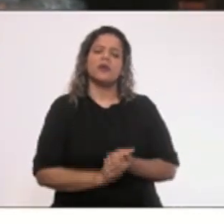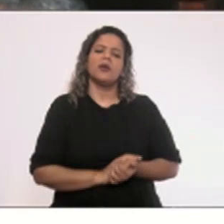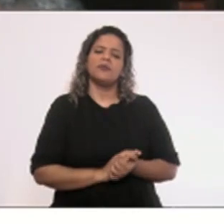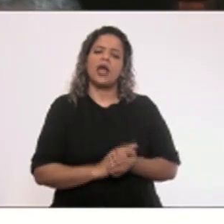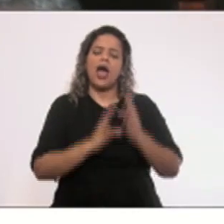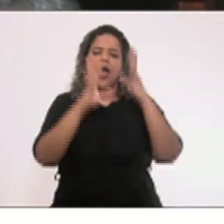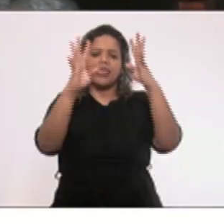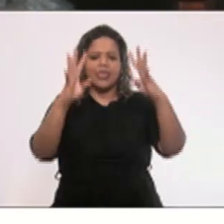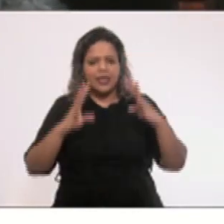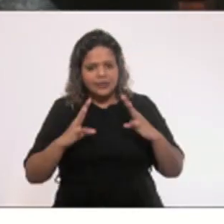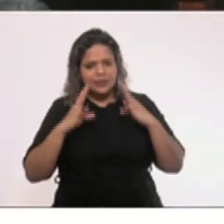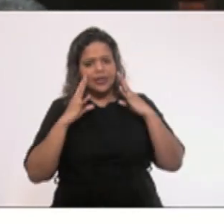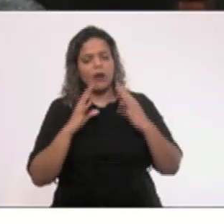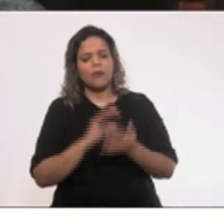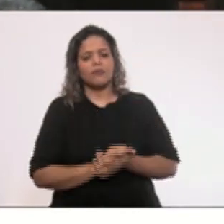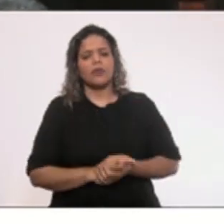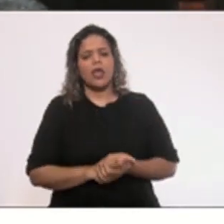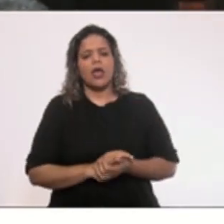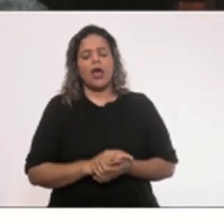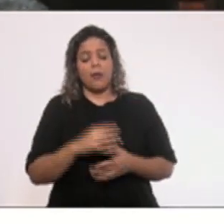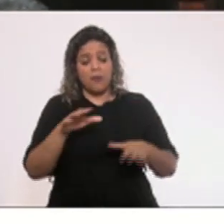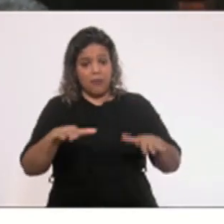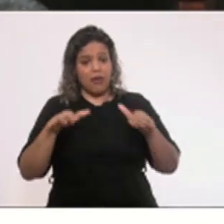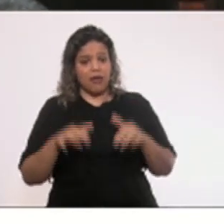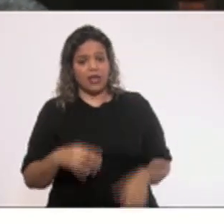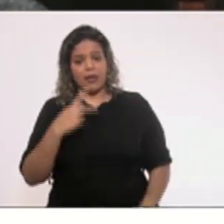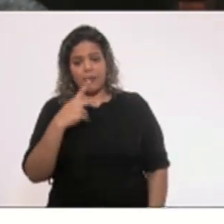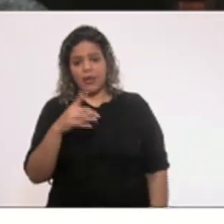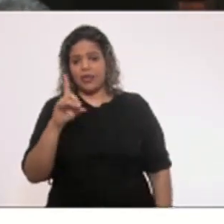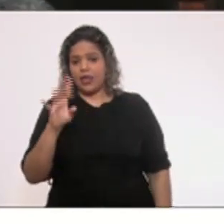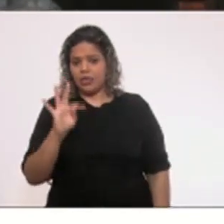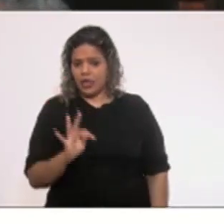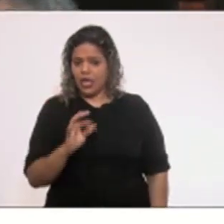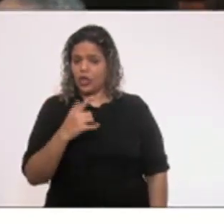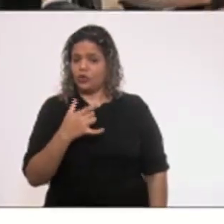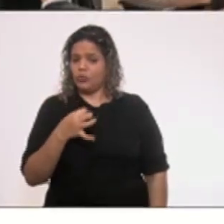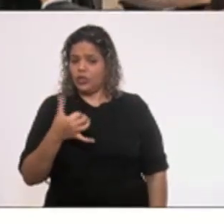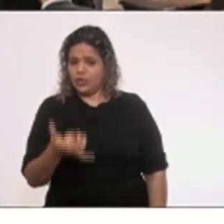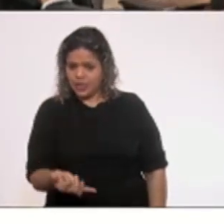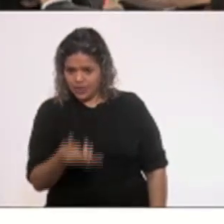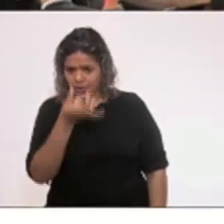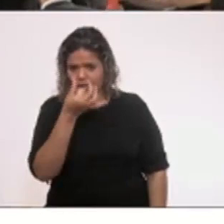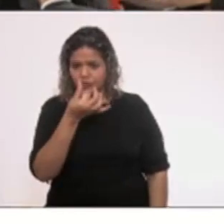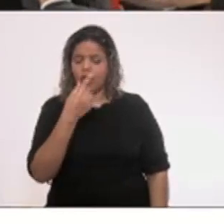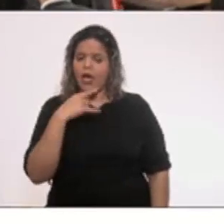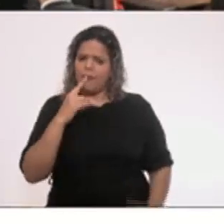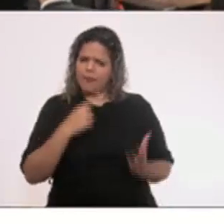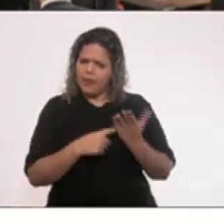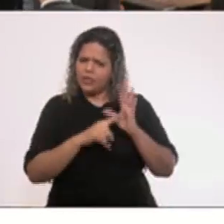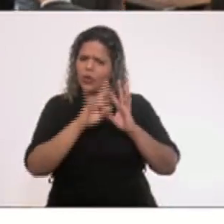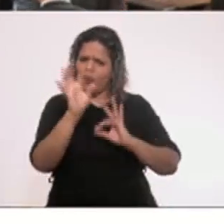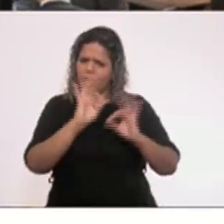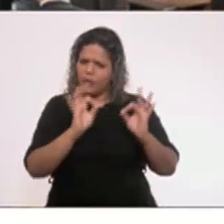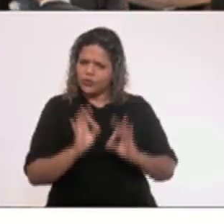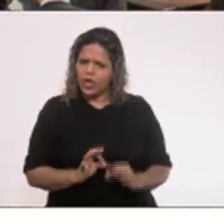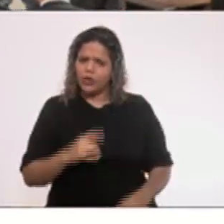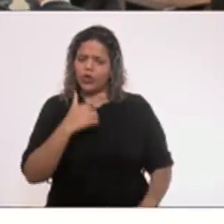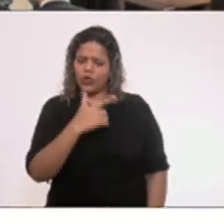atenção que a bancada do PDT, em 2016, apresentou o